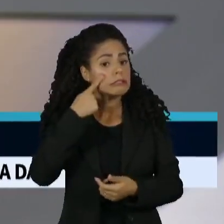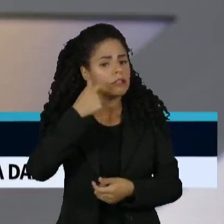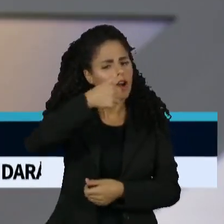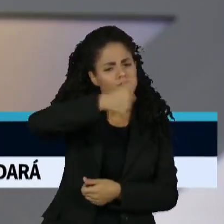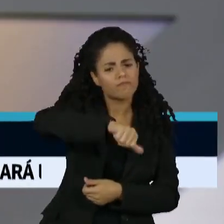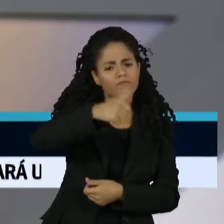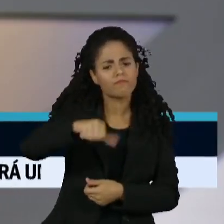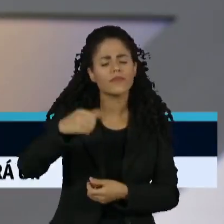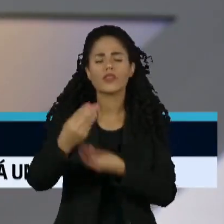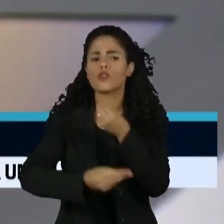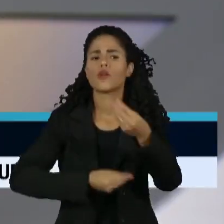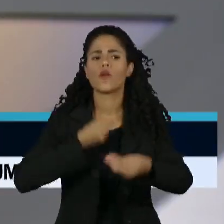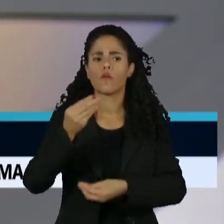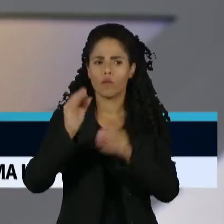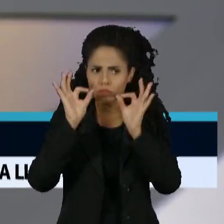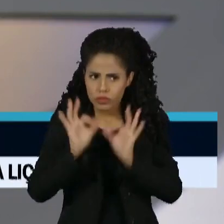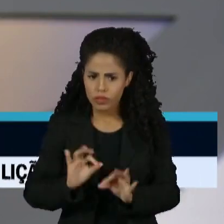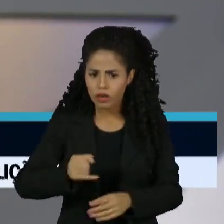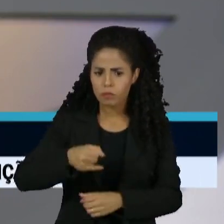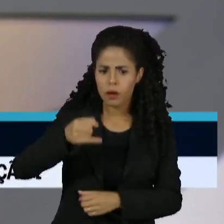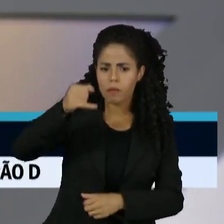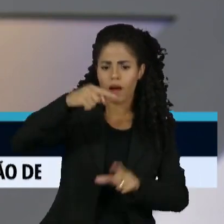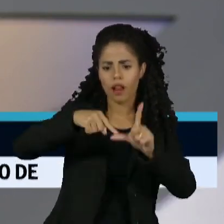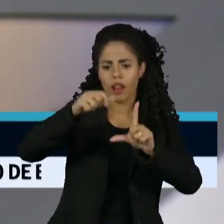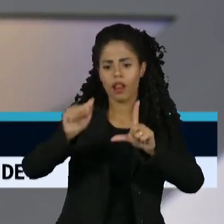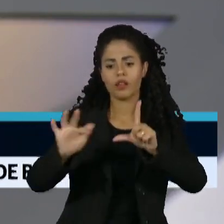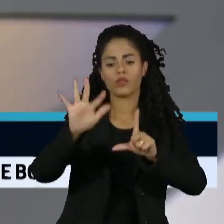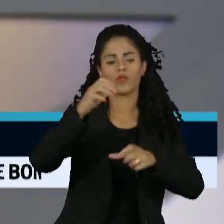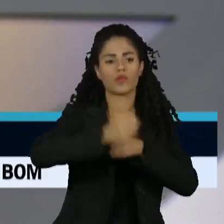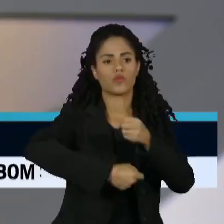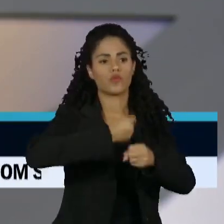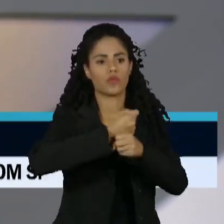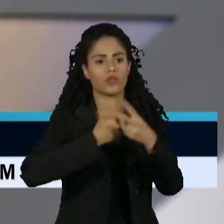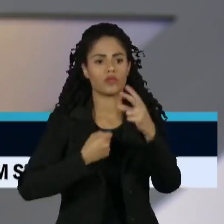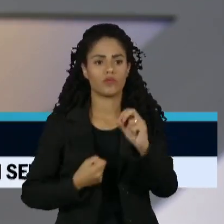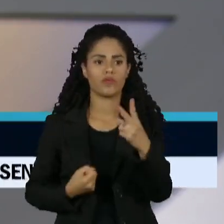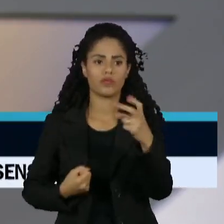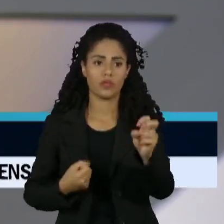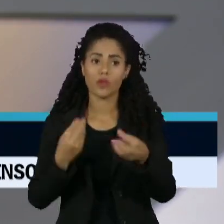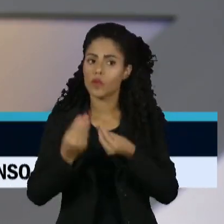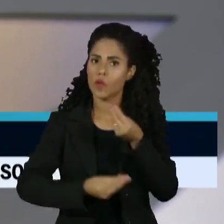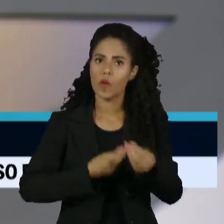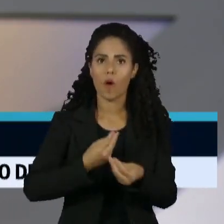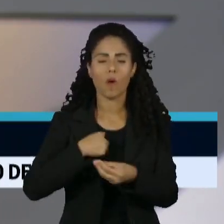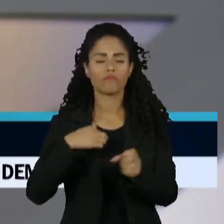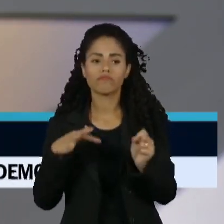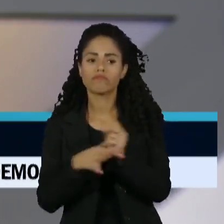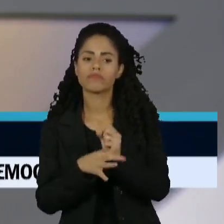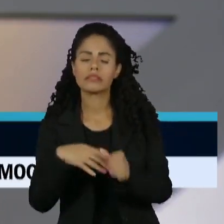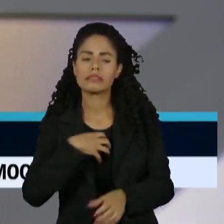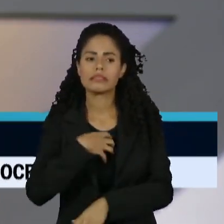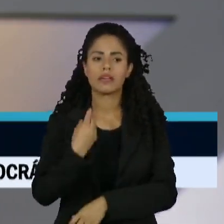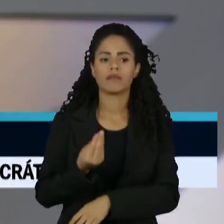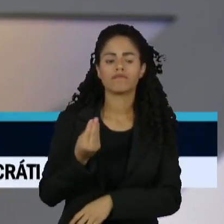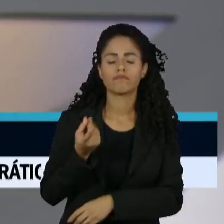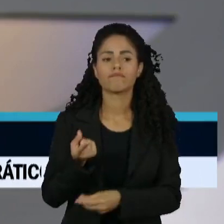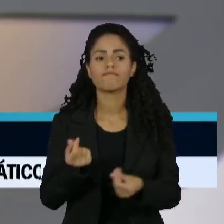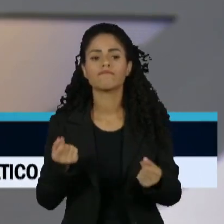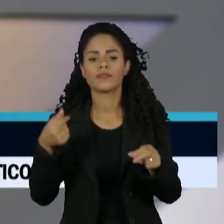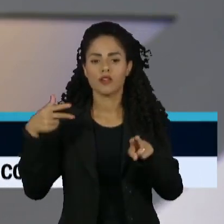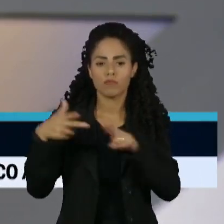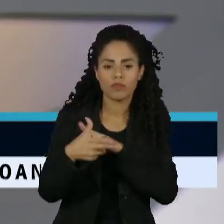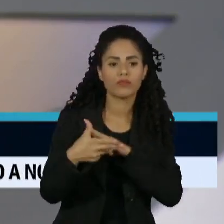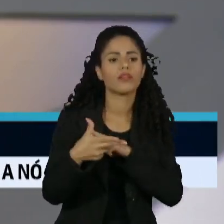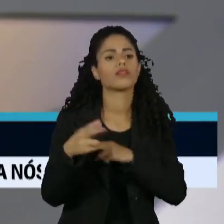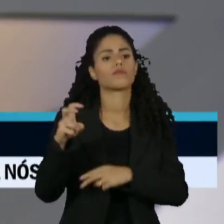vai se comportar a questão da inflação para 2025. Mas ele deve, quer dizer, é meio seguro que ele vai continuar cortando meio